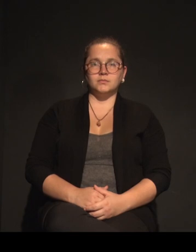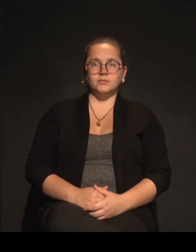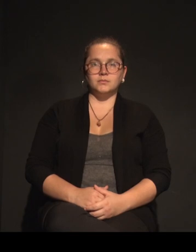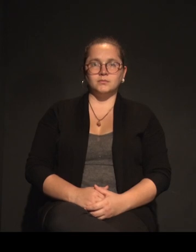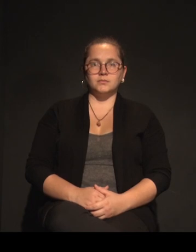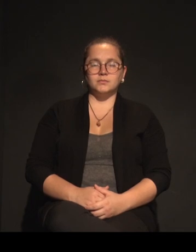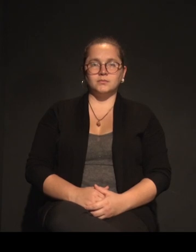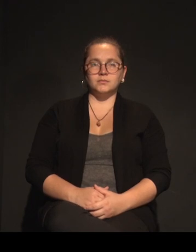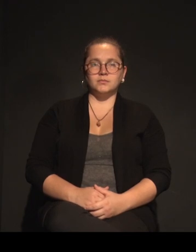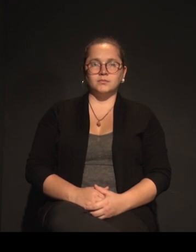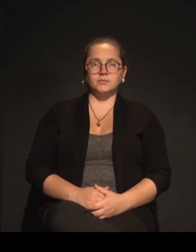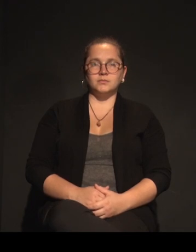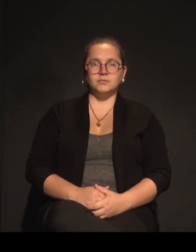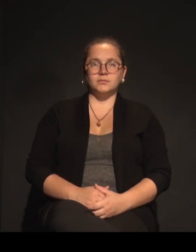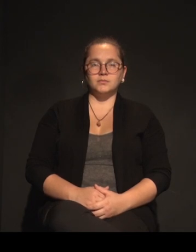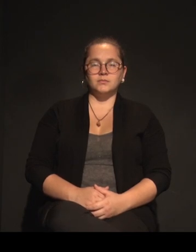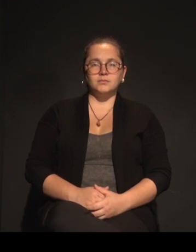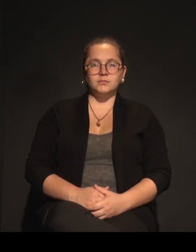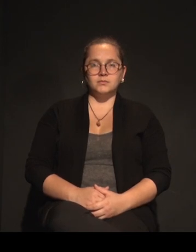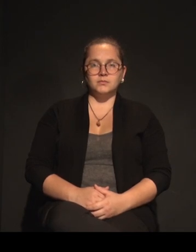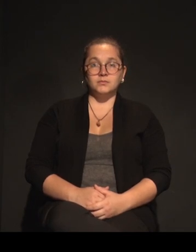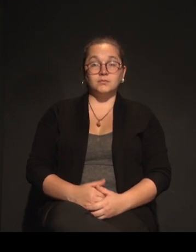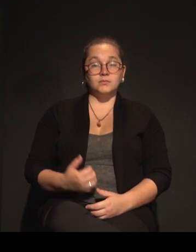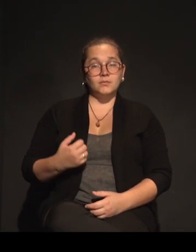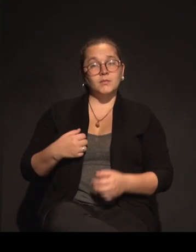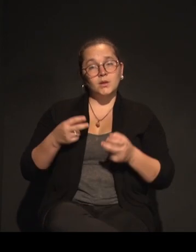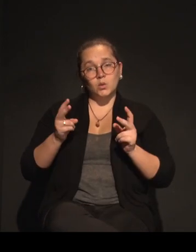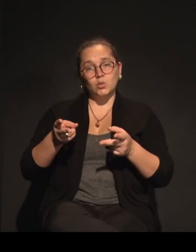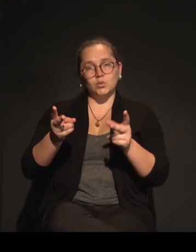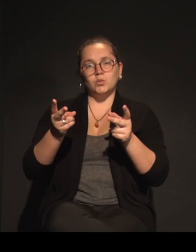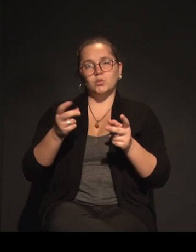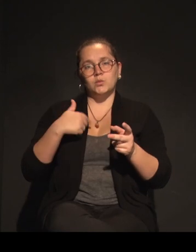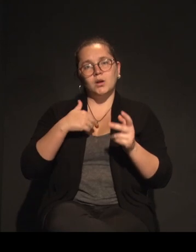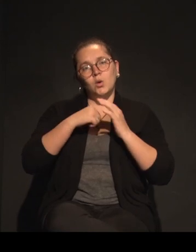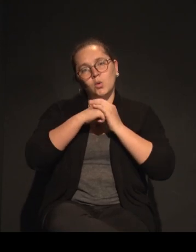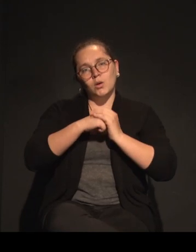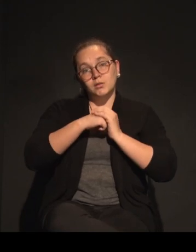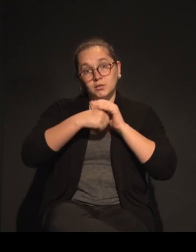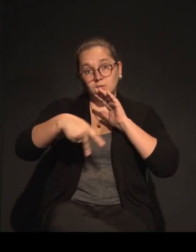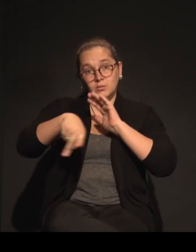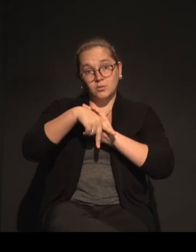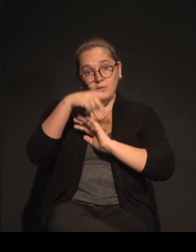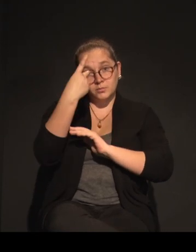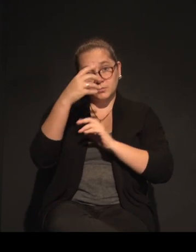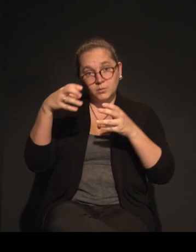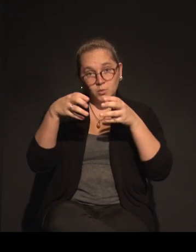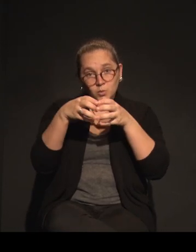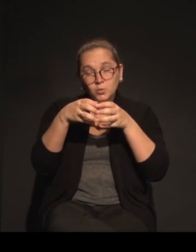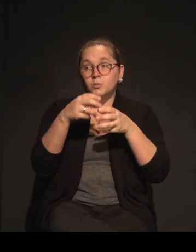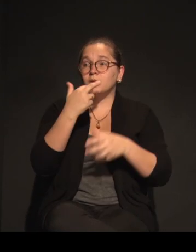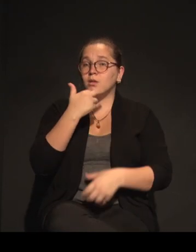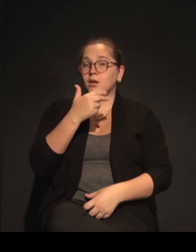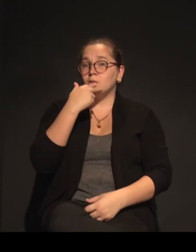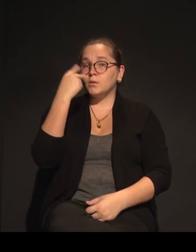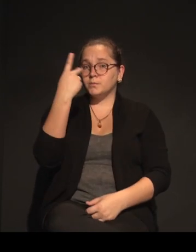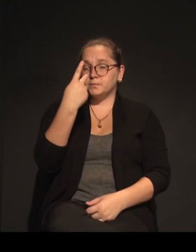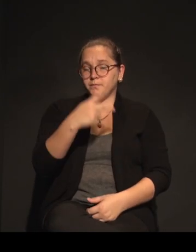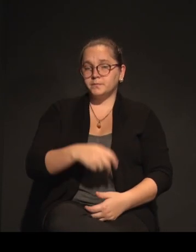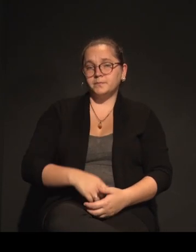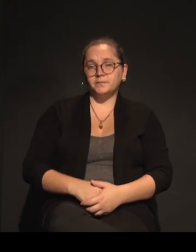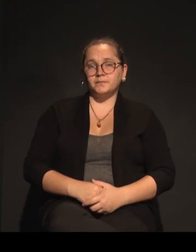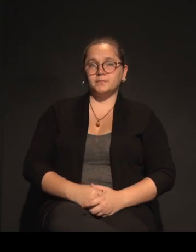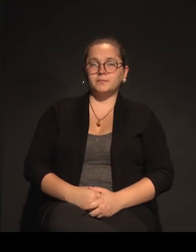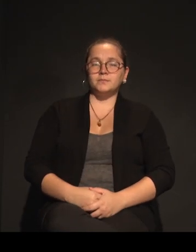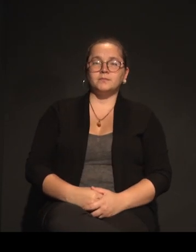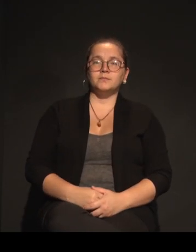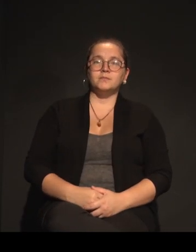anel peto limpo ea na peto em acuando o peto insar